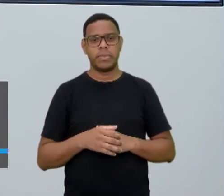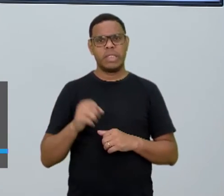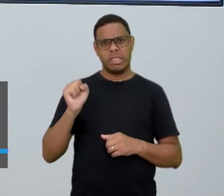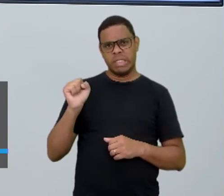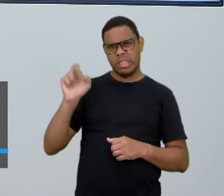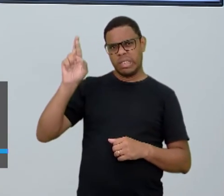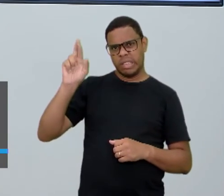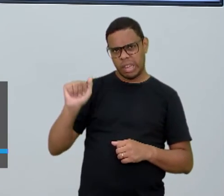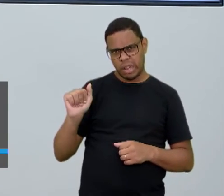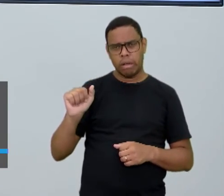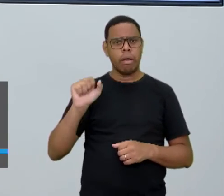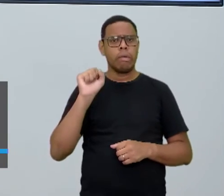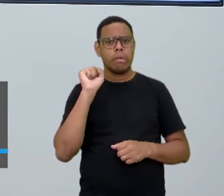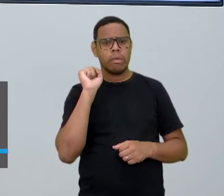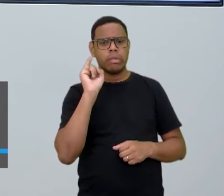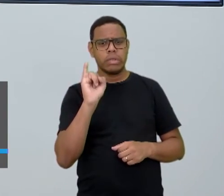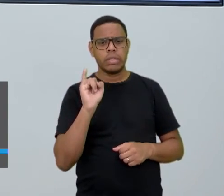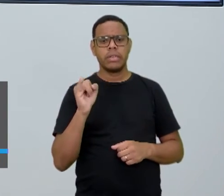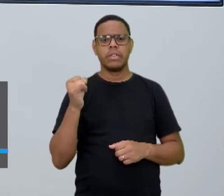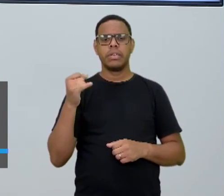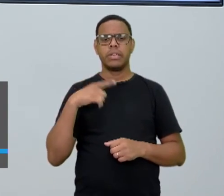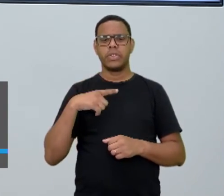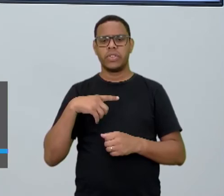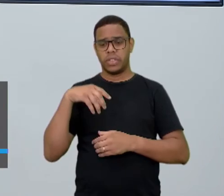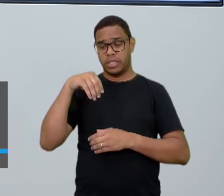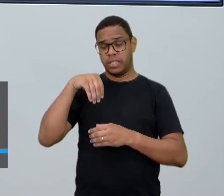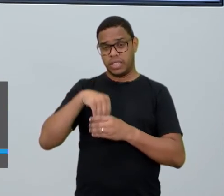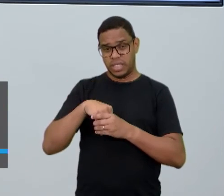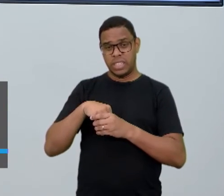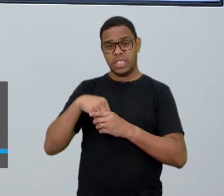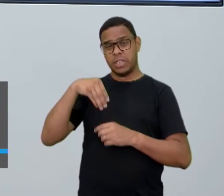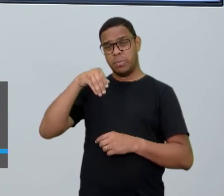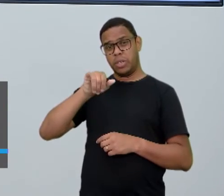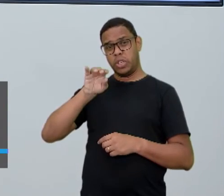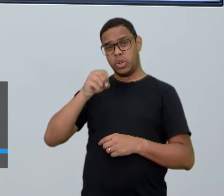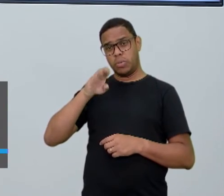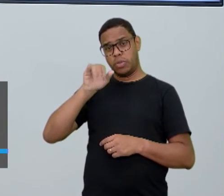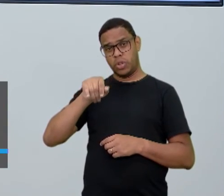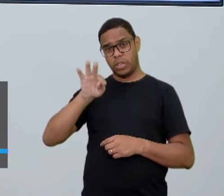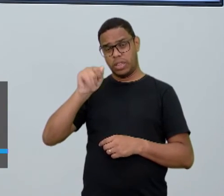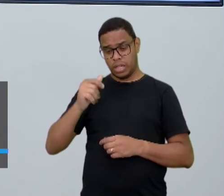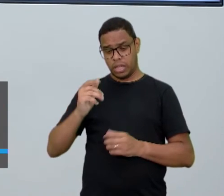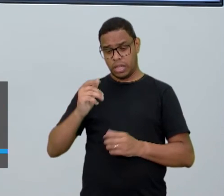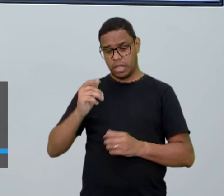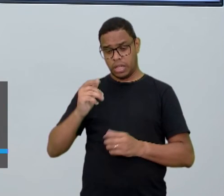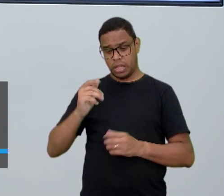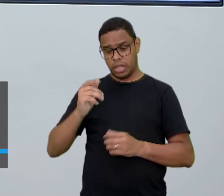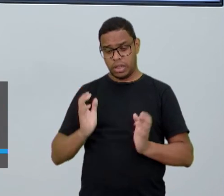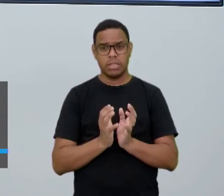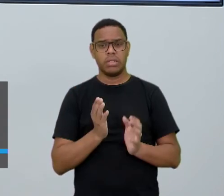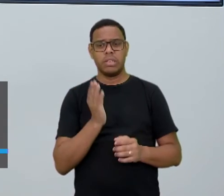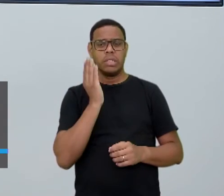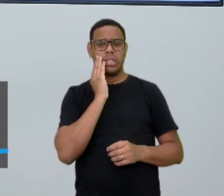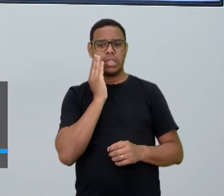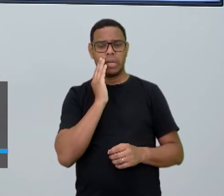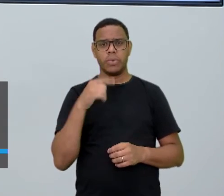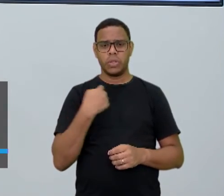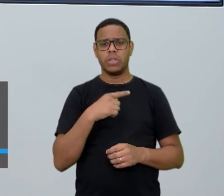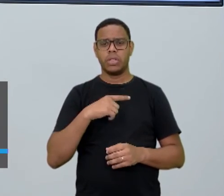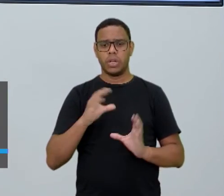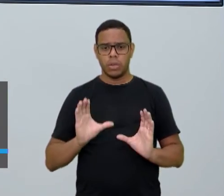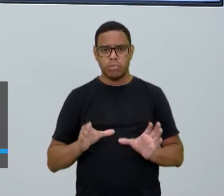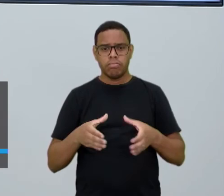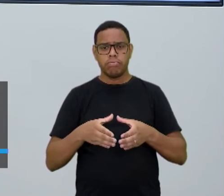por exemplo, a presença de organismos na nossa microbiota intestinal, né? Vocês sabem que a gente apresenta aí, né, um